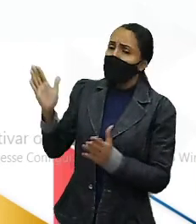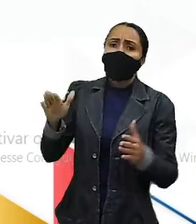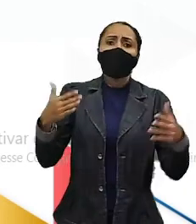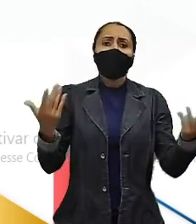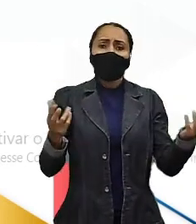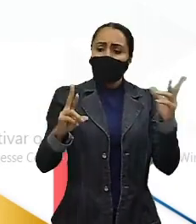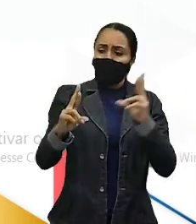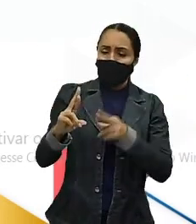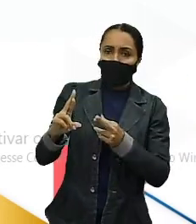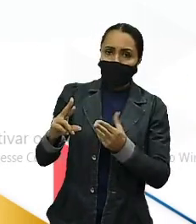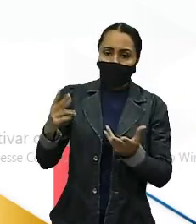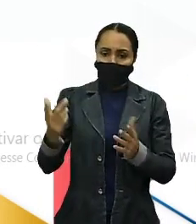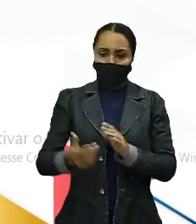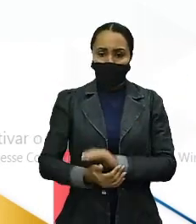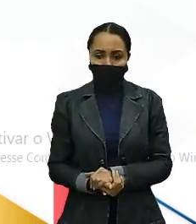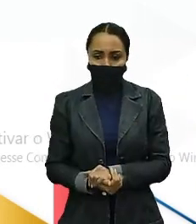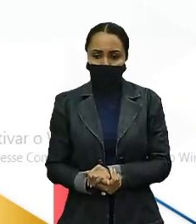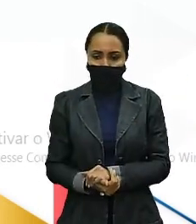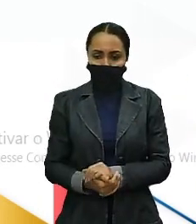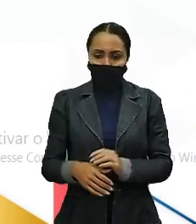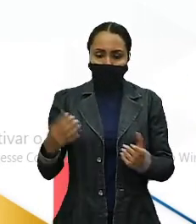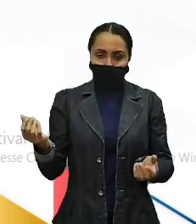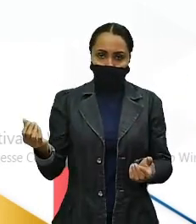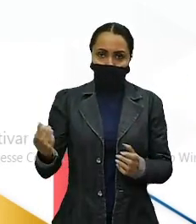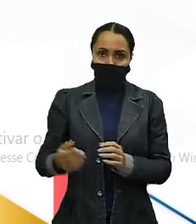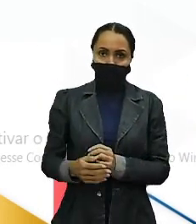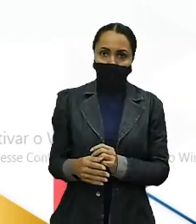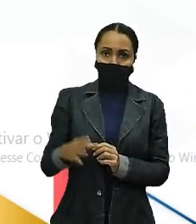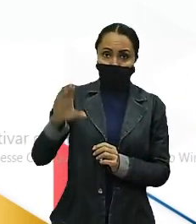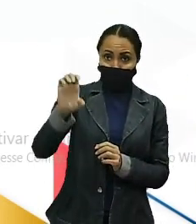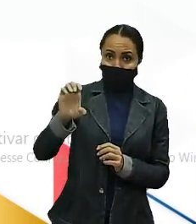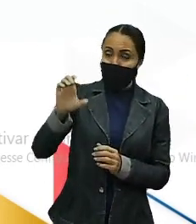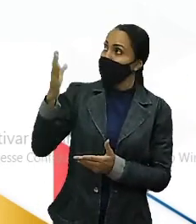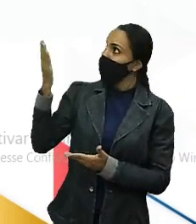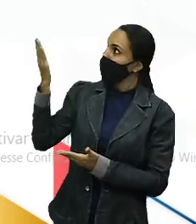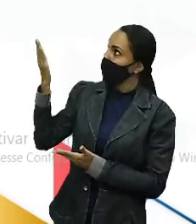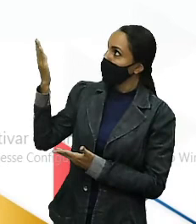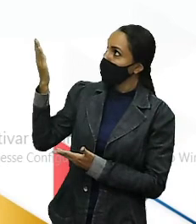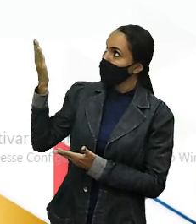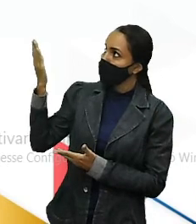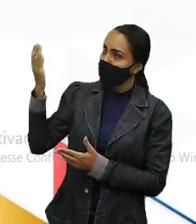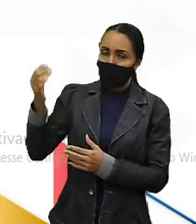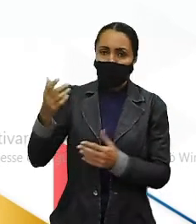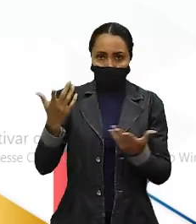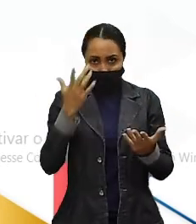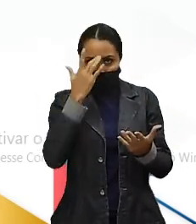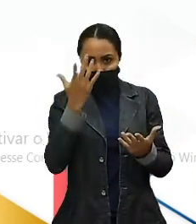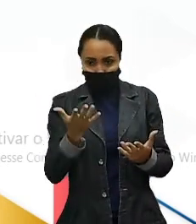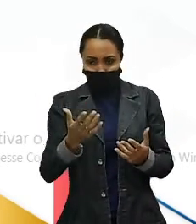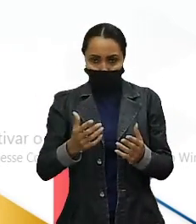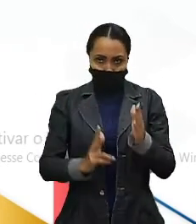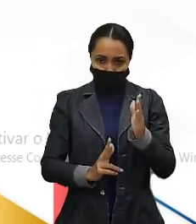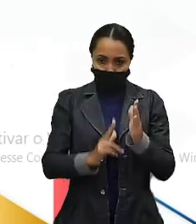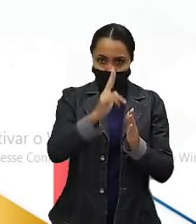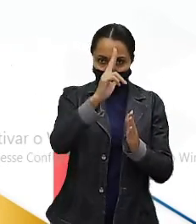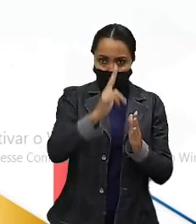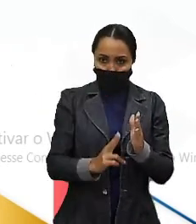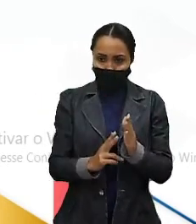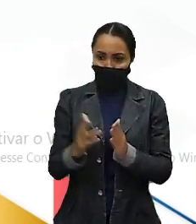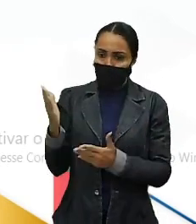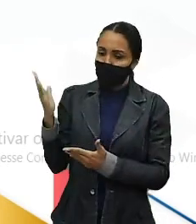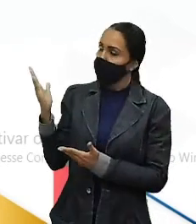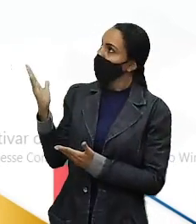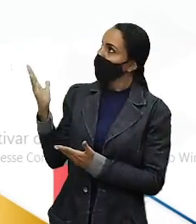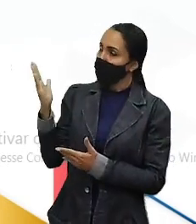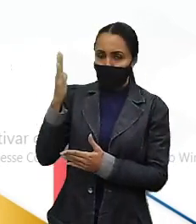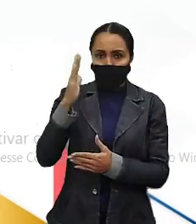representa? Já aparece a letra E aí, ó, parece um E invertido, tá vendo? Viu aí como é fácil? É só cortar ela ao meio e você